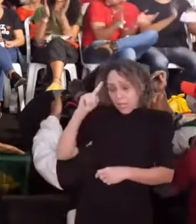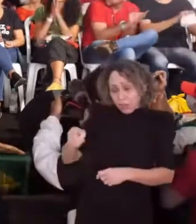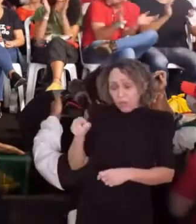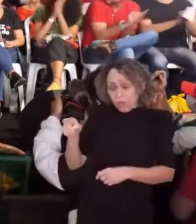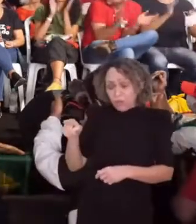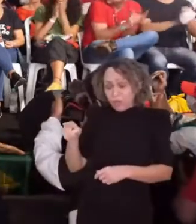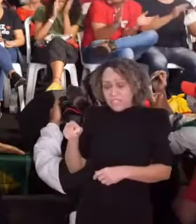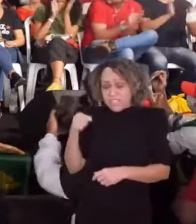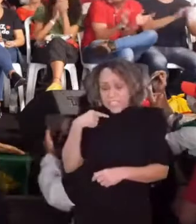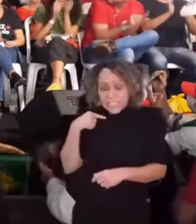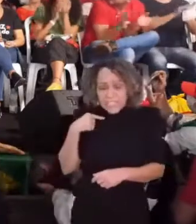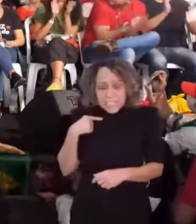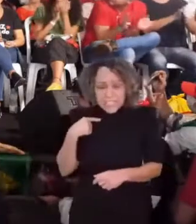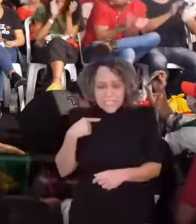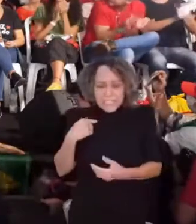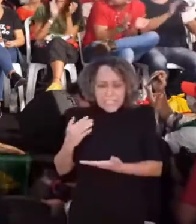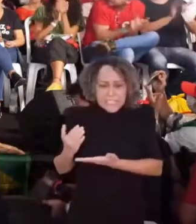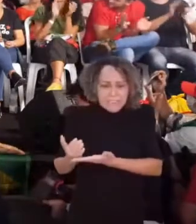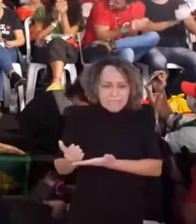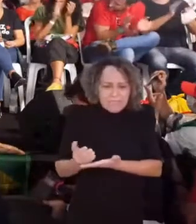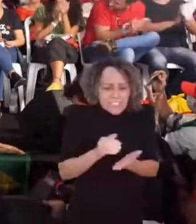dirá qualquer outro assentamento.